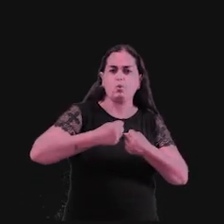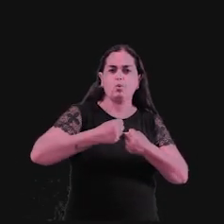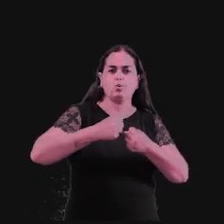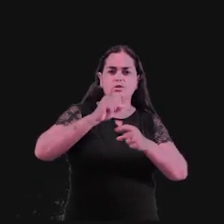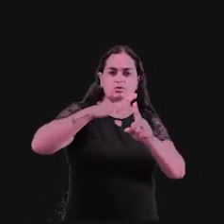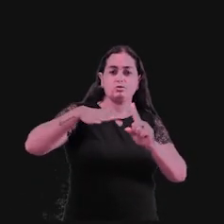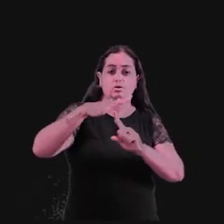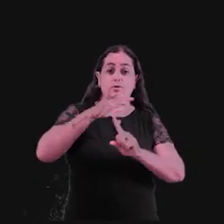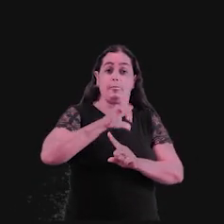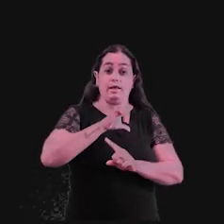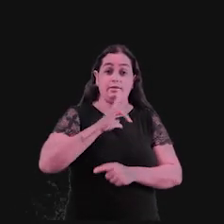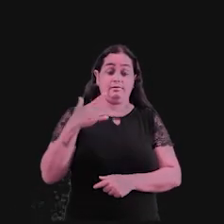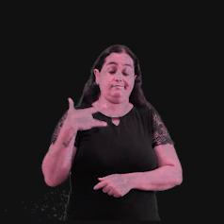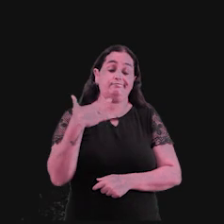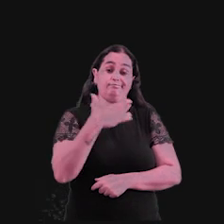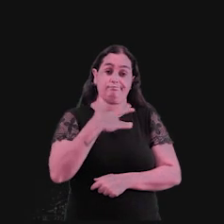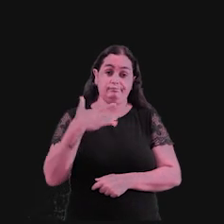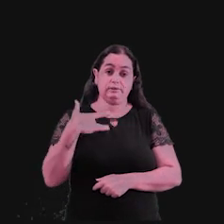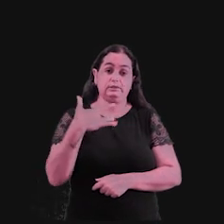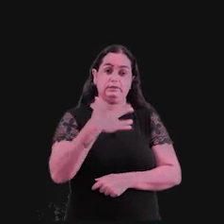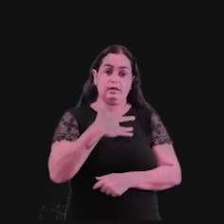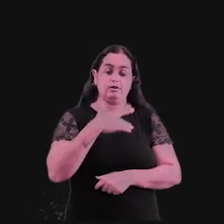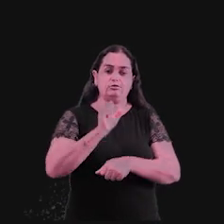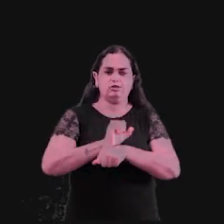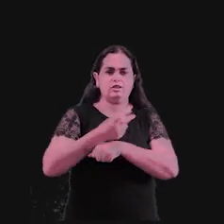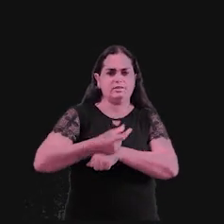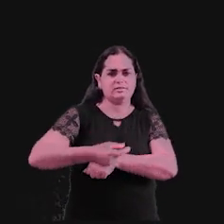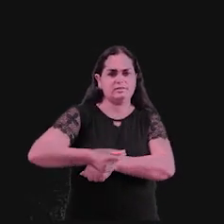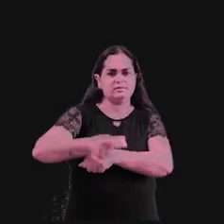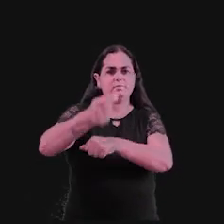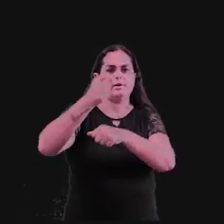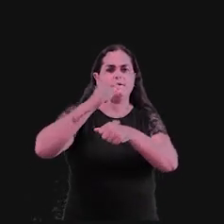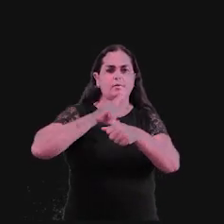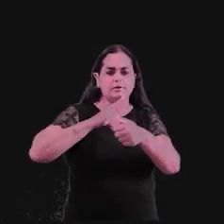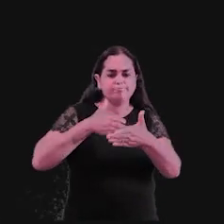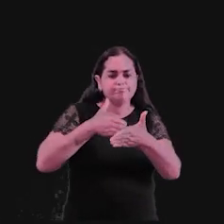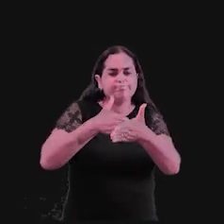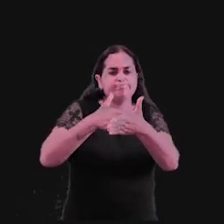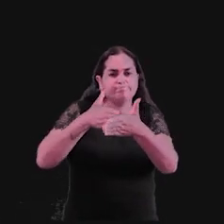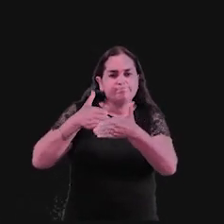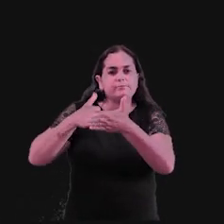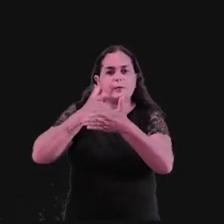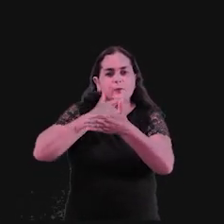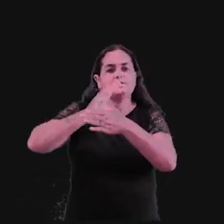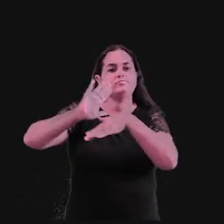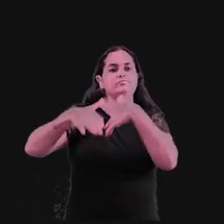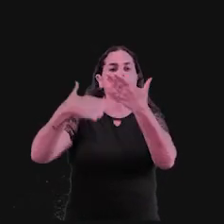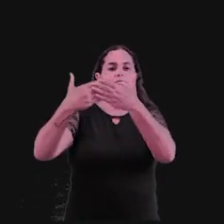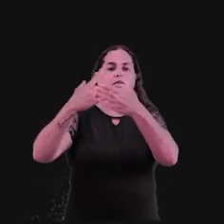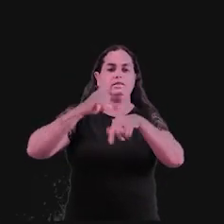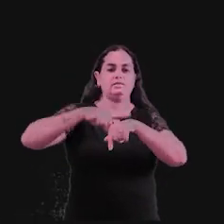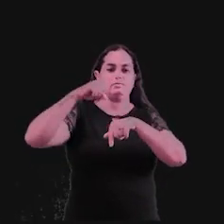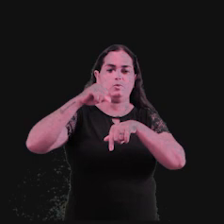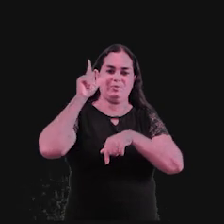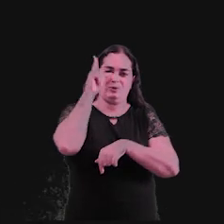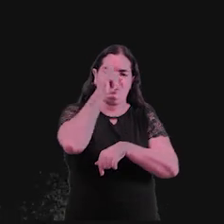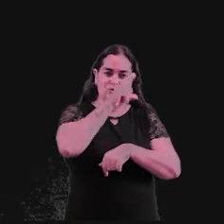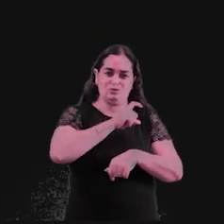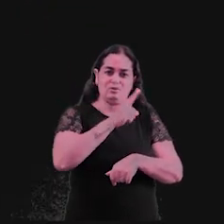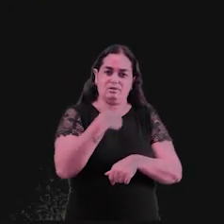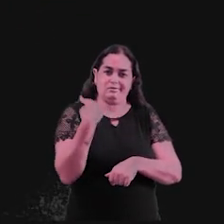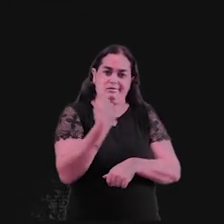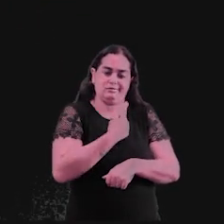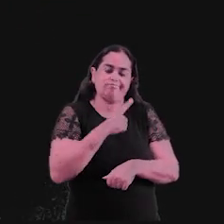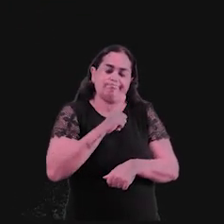saúde, né, e esperança para enfrentar esses desafios, esse momento tão difícil que a gente está passando. Então, eu